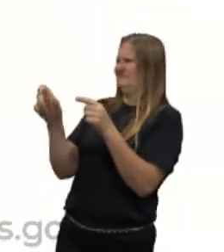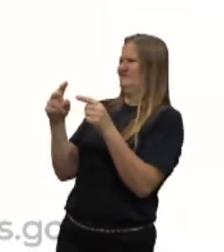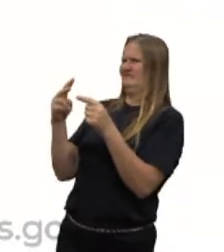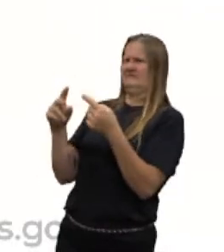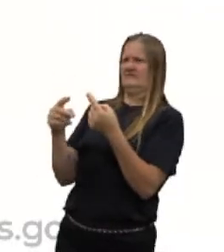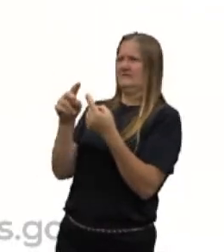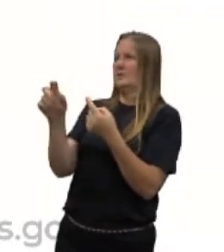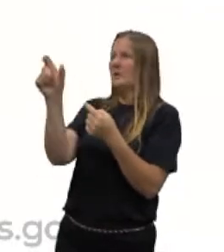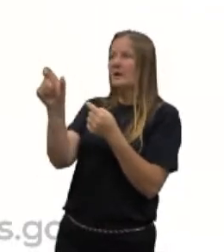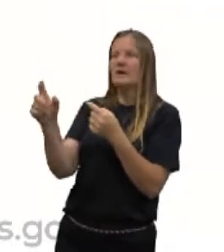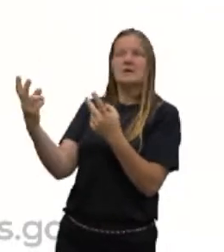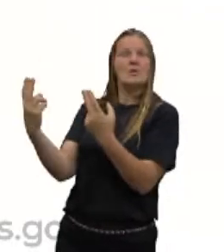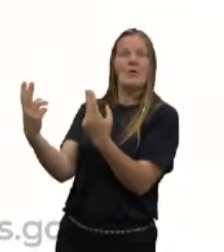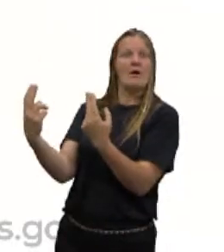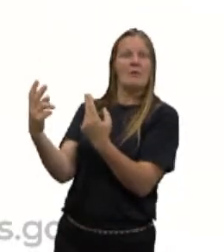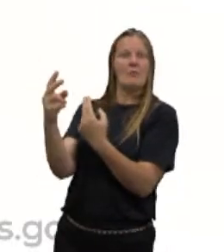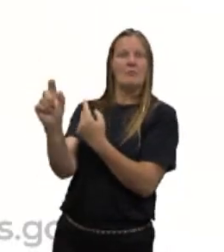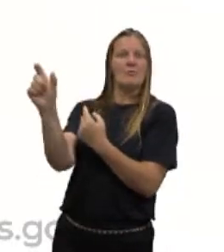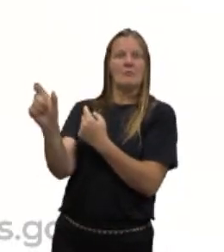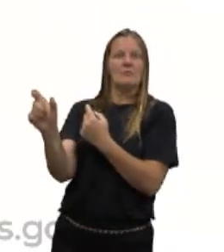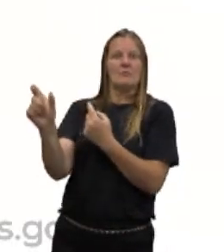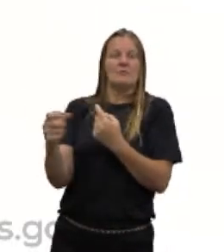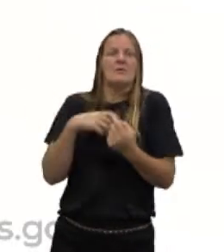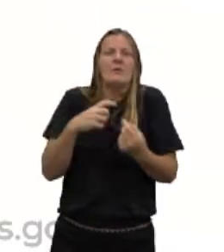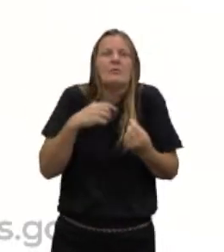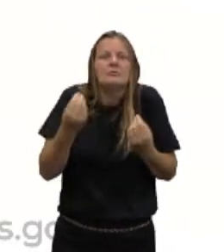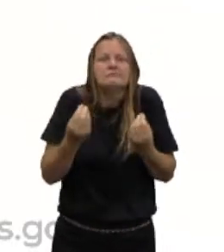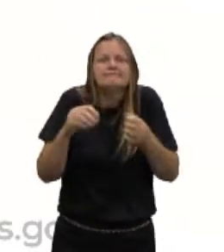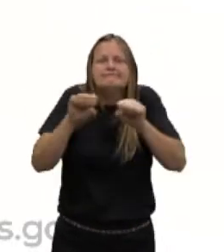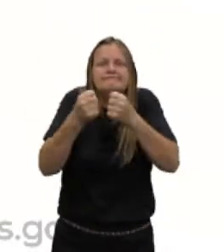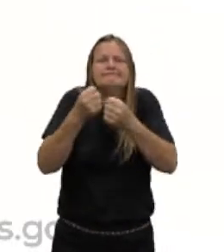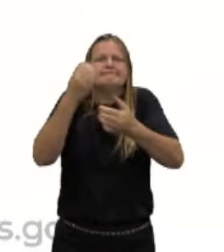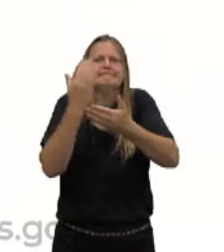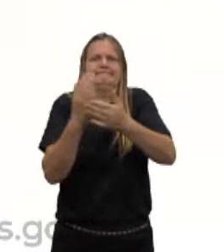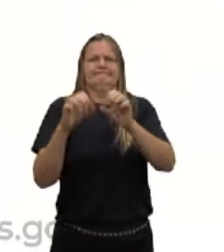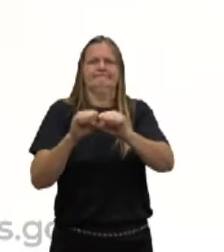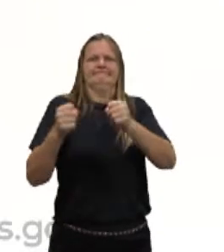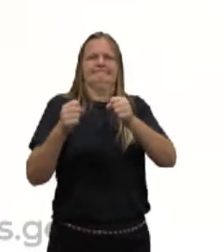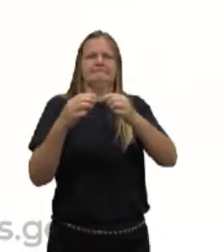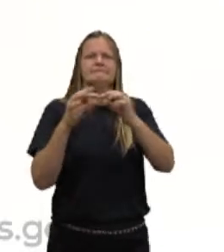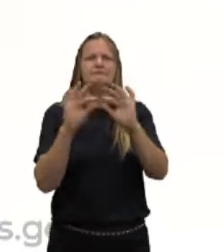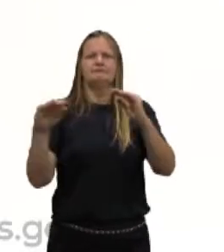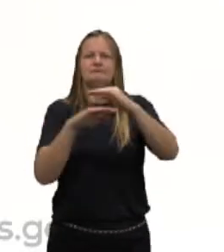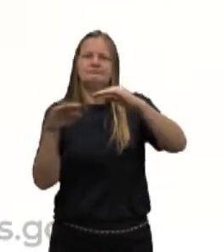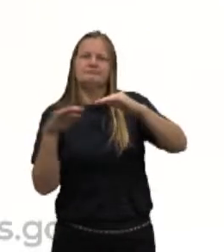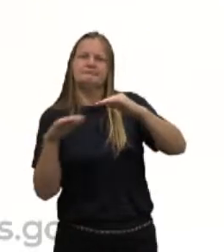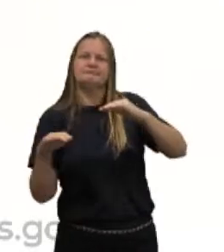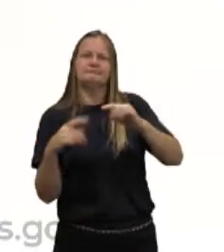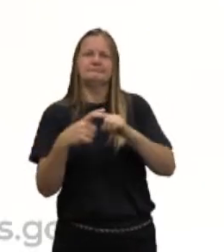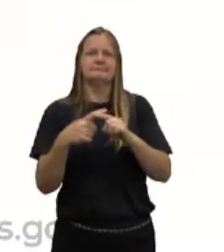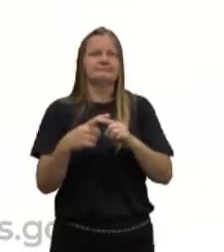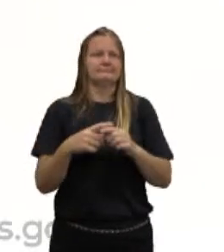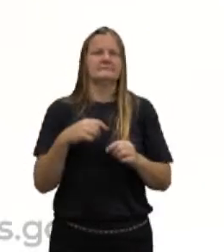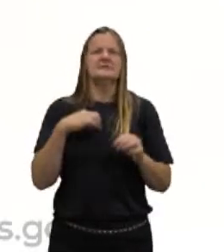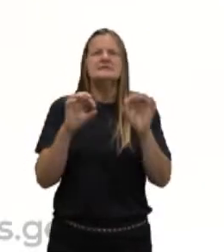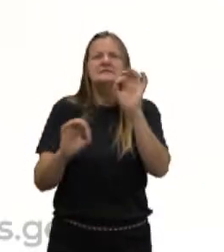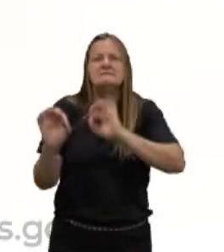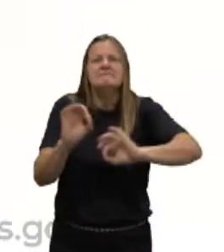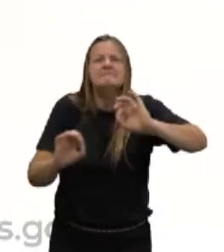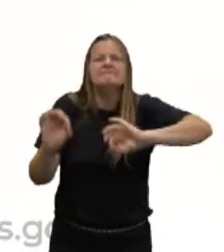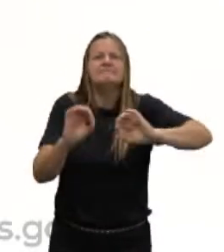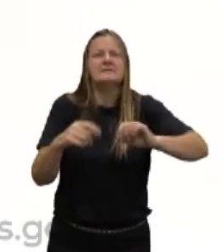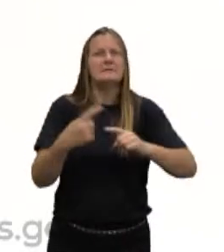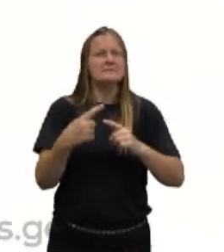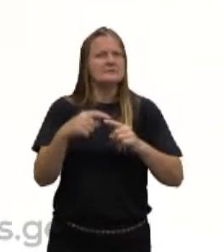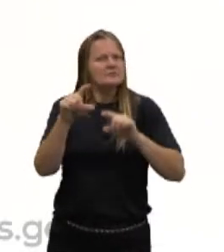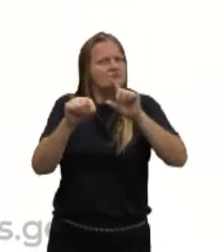mesma pessoa, né? E eu tenho essa quebra do paralelismo. Se eu fosse corrigir, eu teria